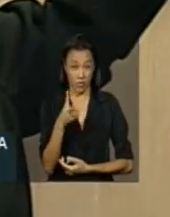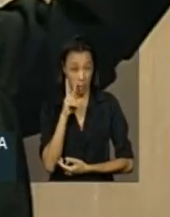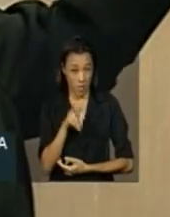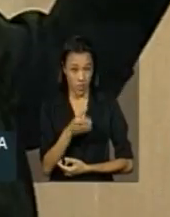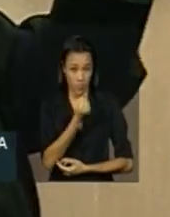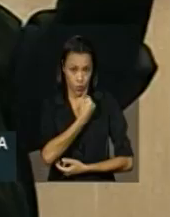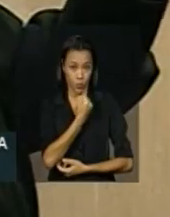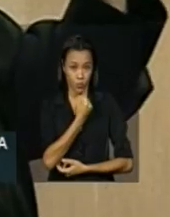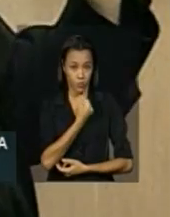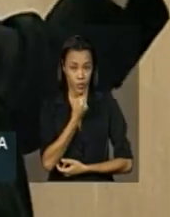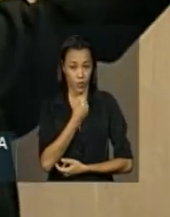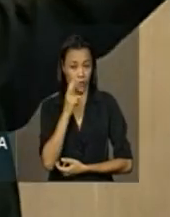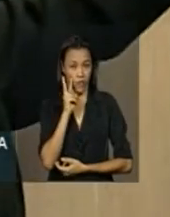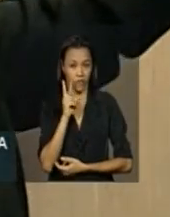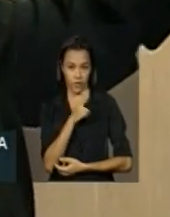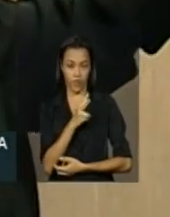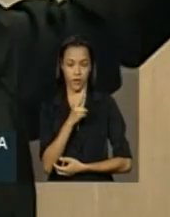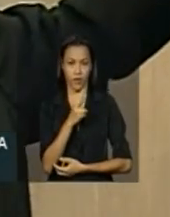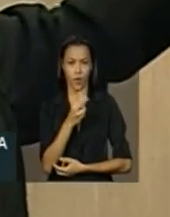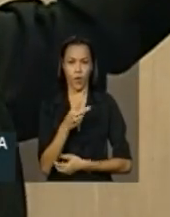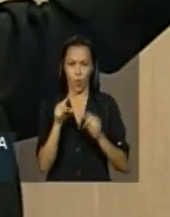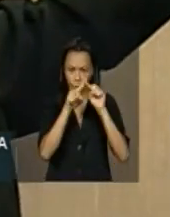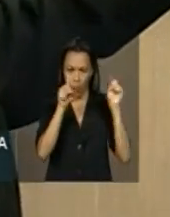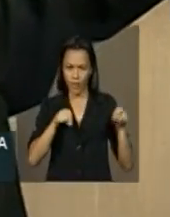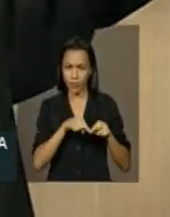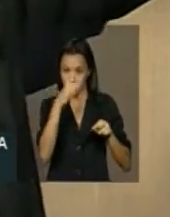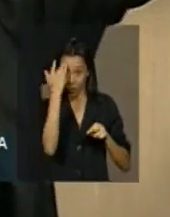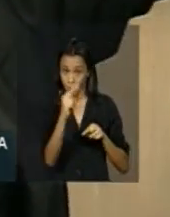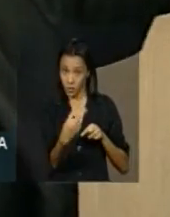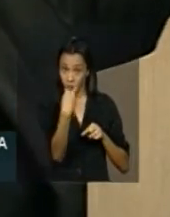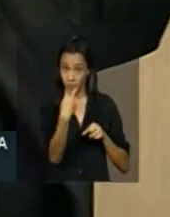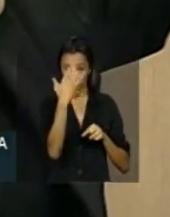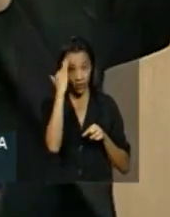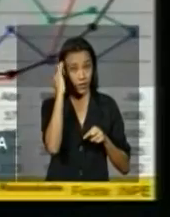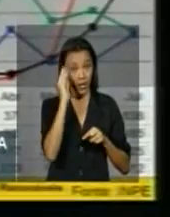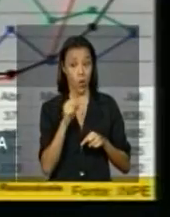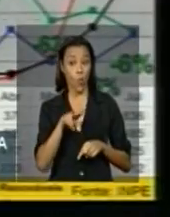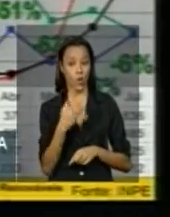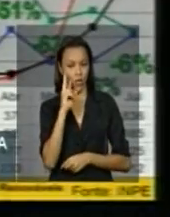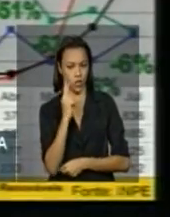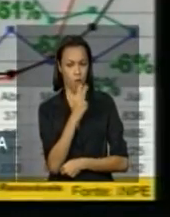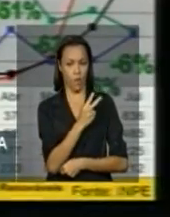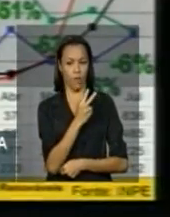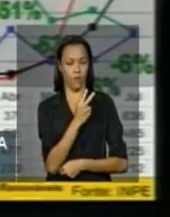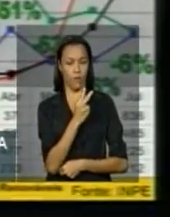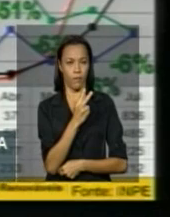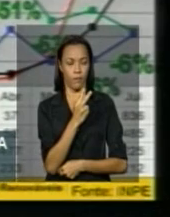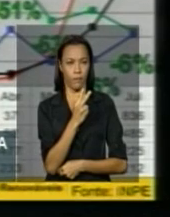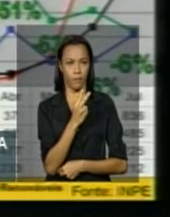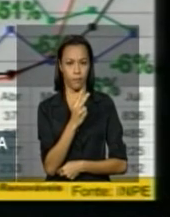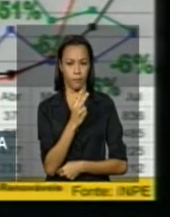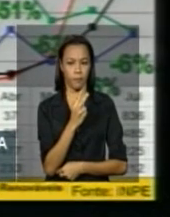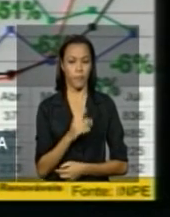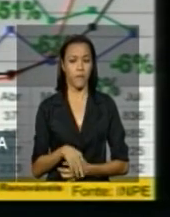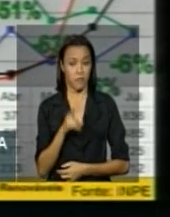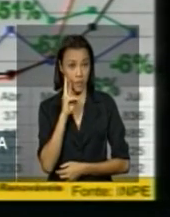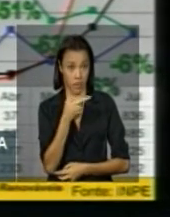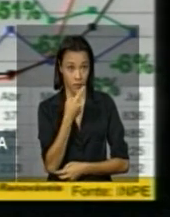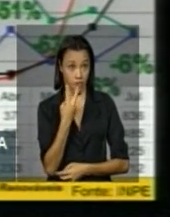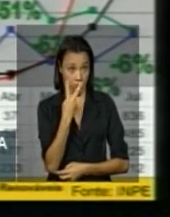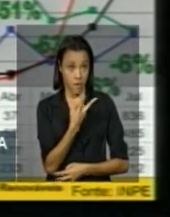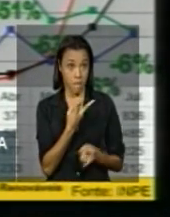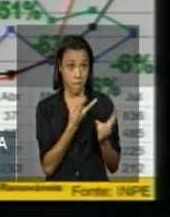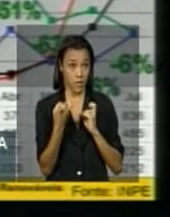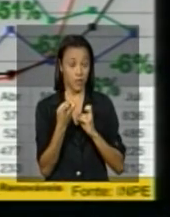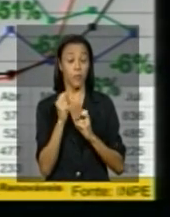abre lá o o Jorge por favor Aquele quadrinho pras pessoas entenderem quando a gente olha aqui ó tá você vê perdão